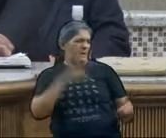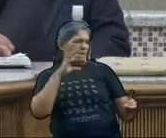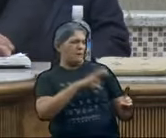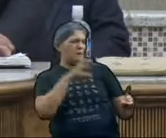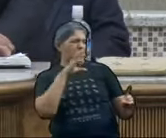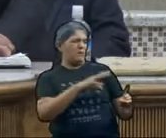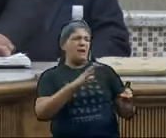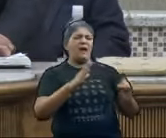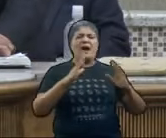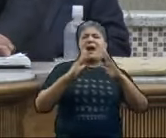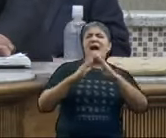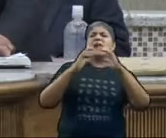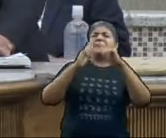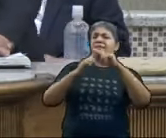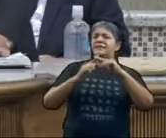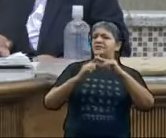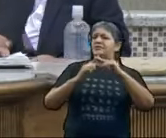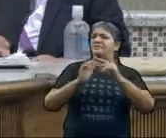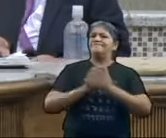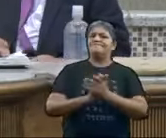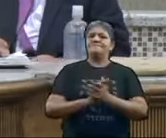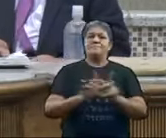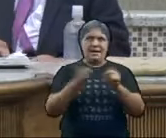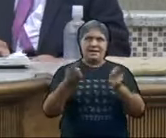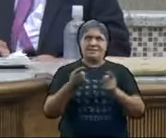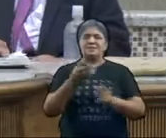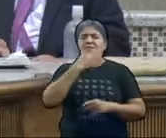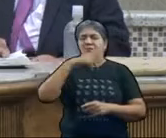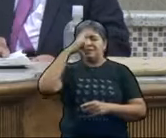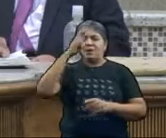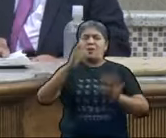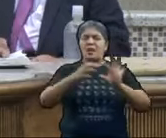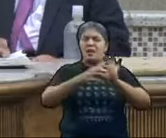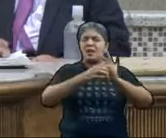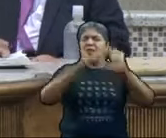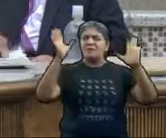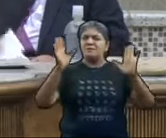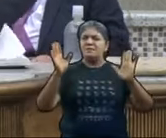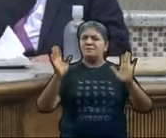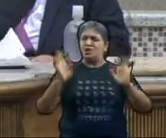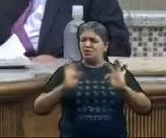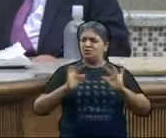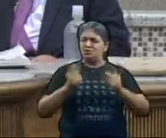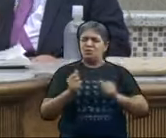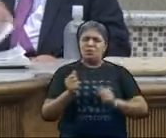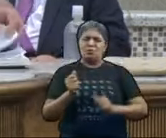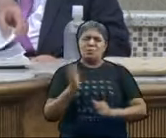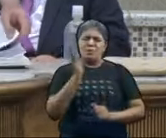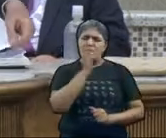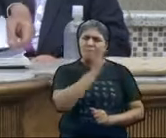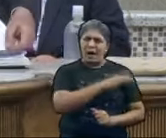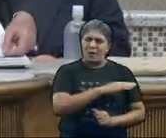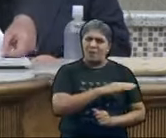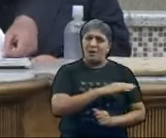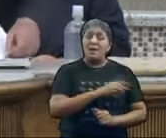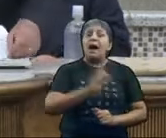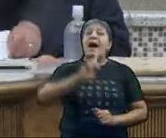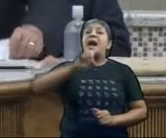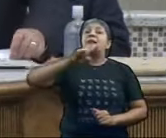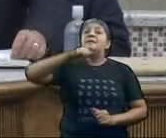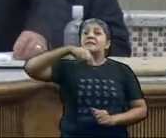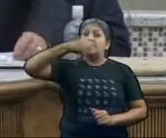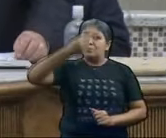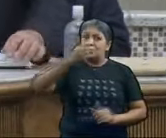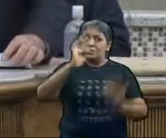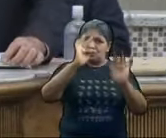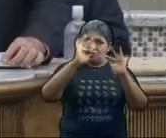O Senhor triunfando sobre todo mal. E enfim, nós encontramos então a vitória da